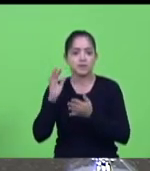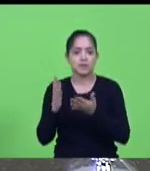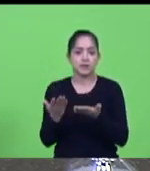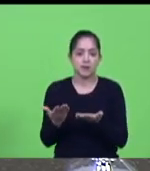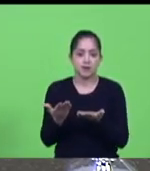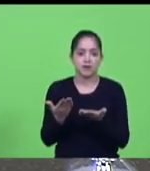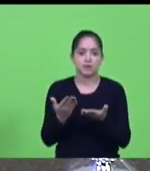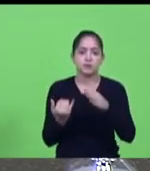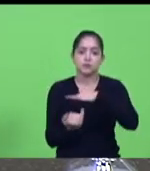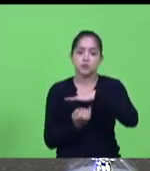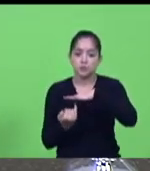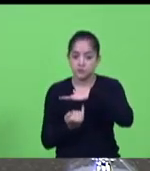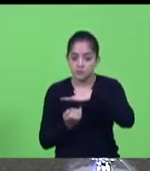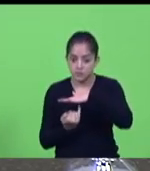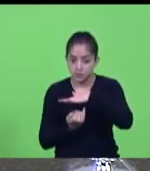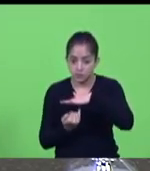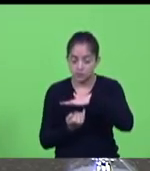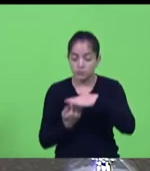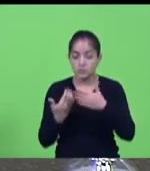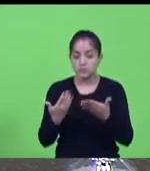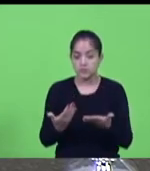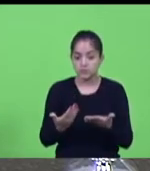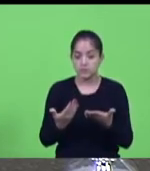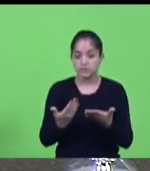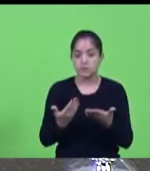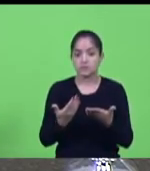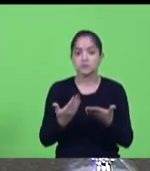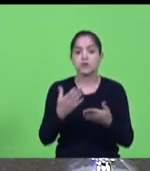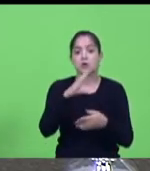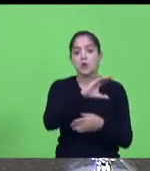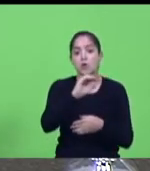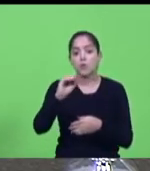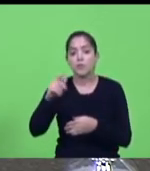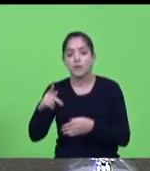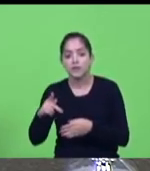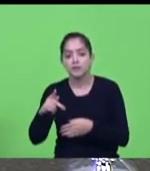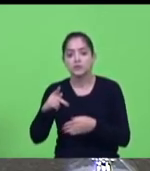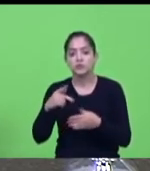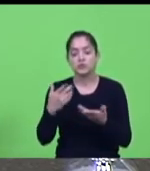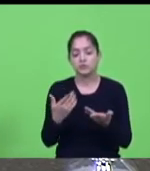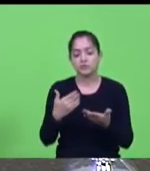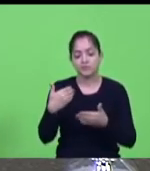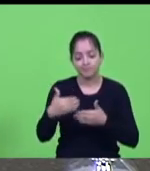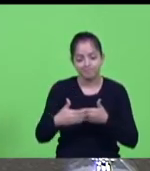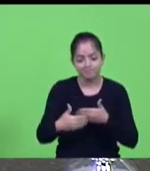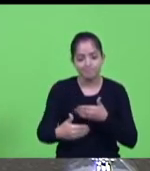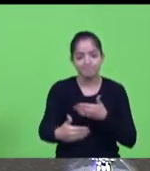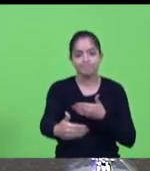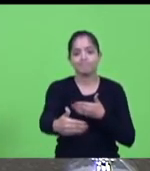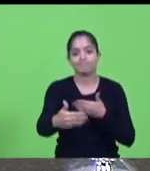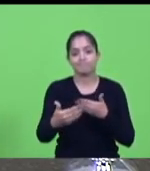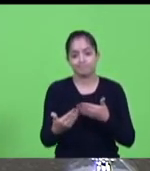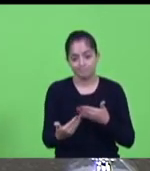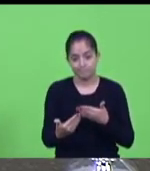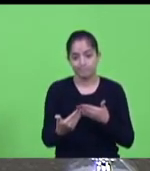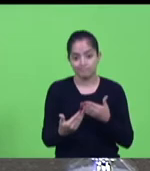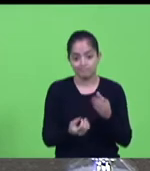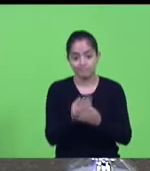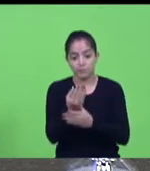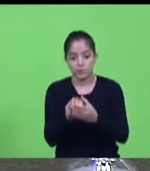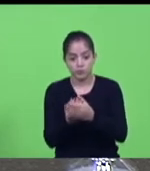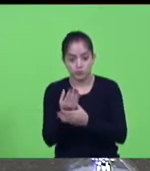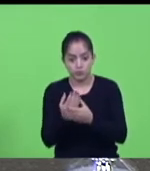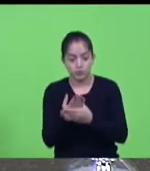indústrias integradoras, com cooperativas agrícolas e, consequentemente, as cadeias